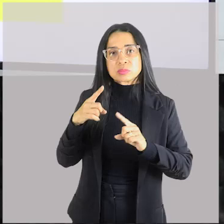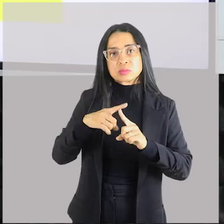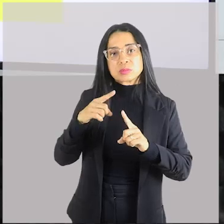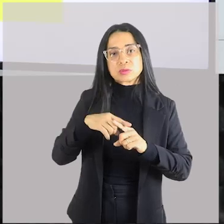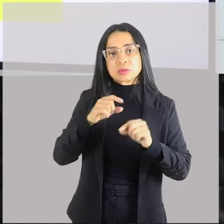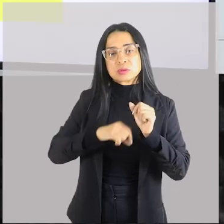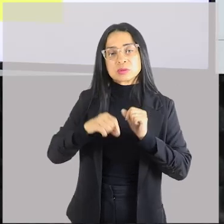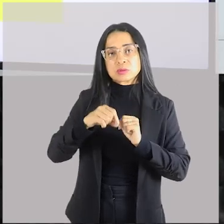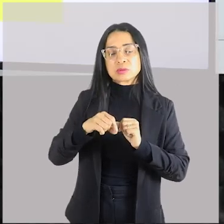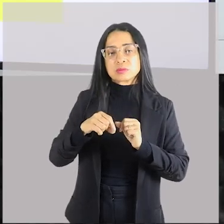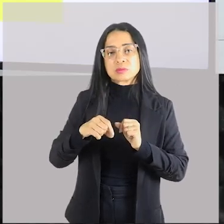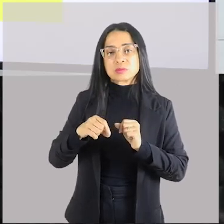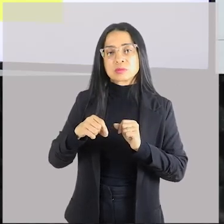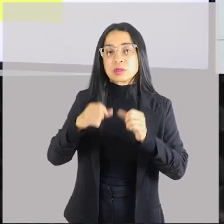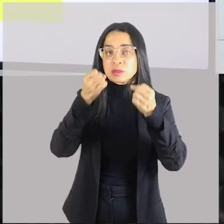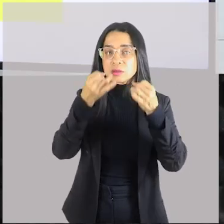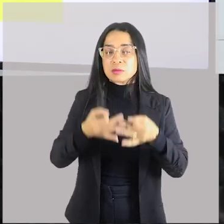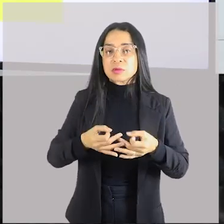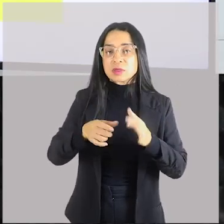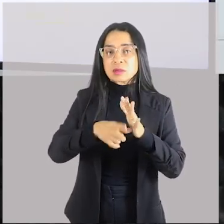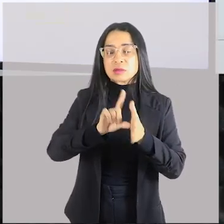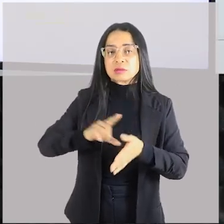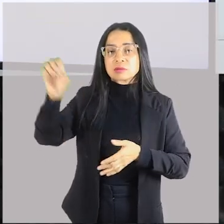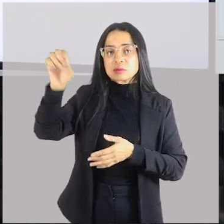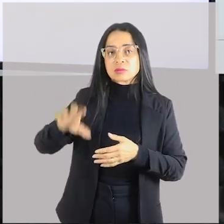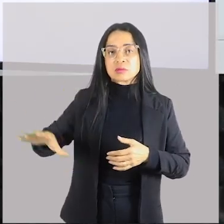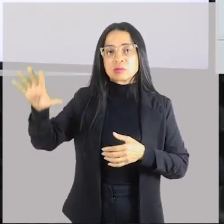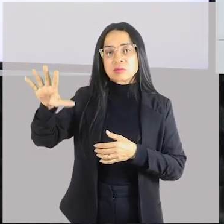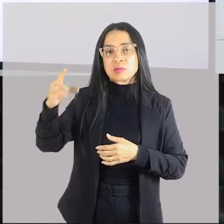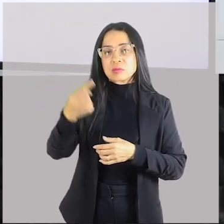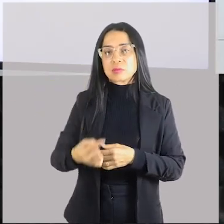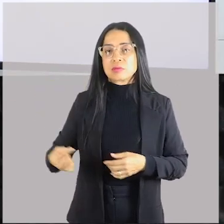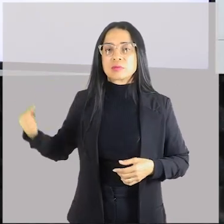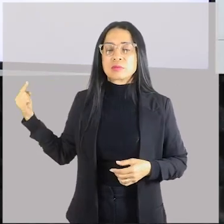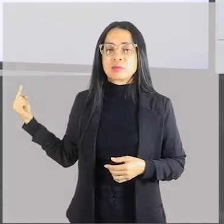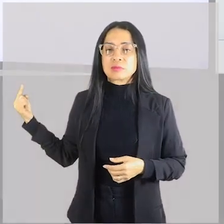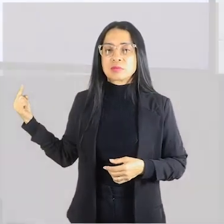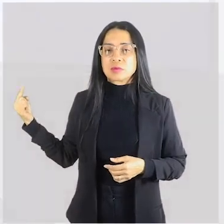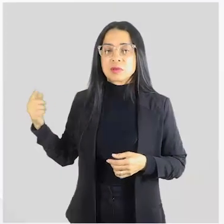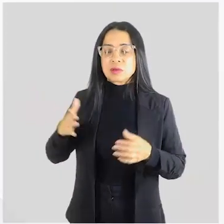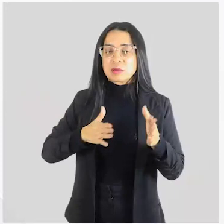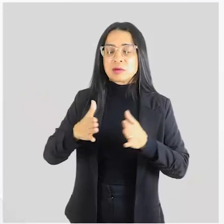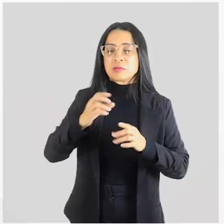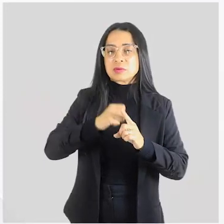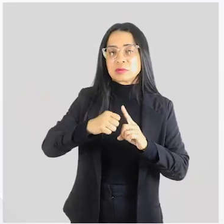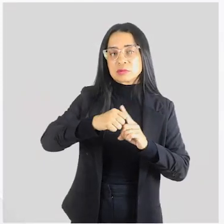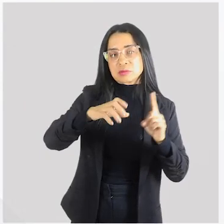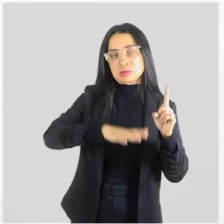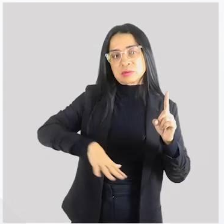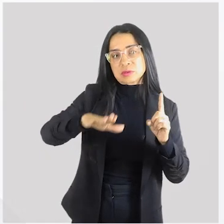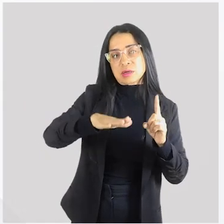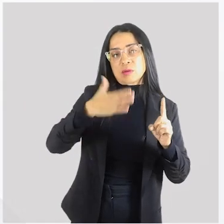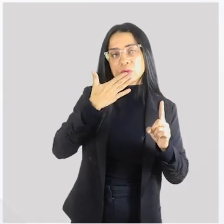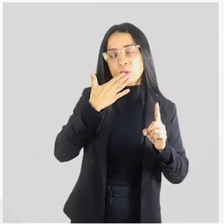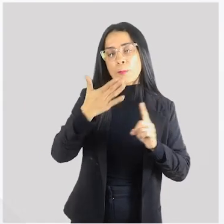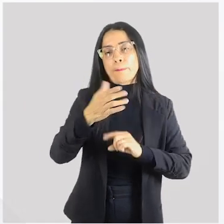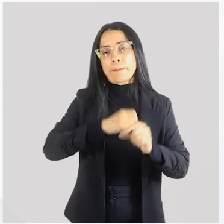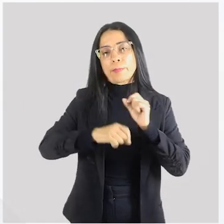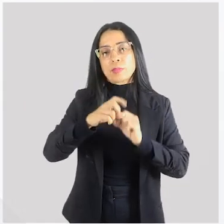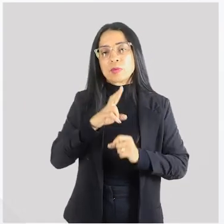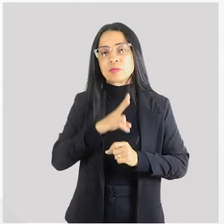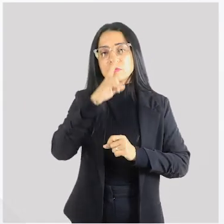falei da Europa né que dá o nome Ao estilo e a fase social onde ela tem um apelo bem mais forte